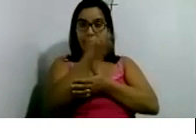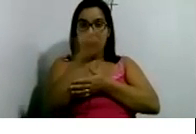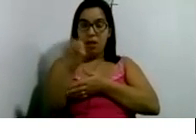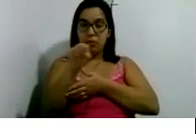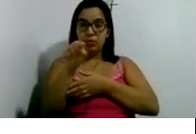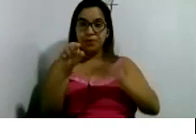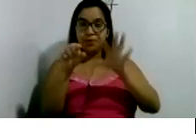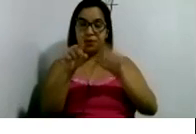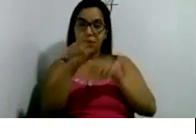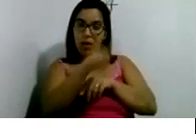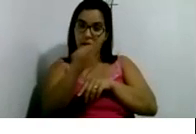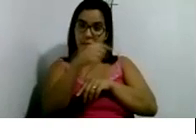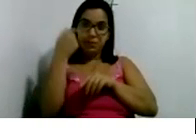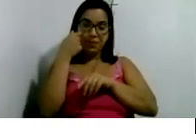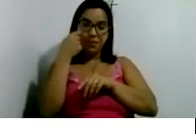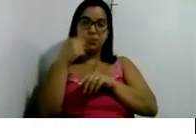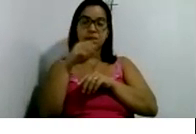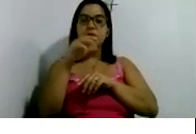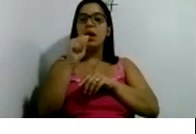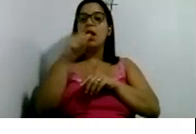região aqui da ampola.